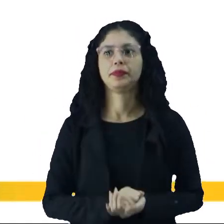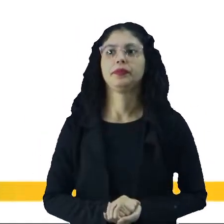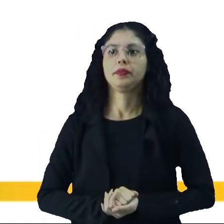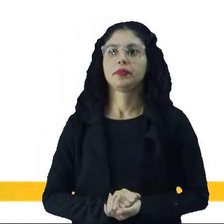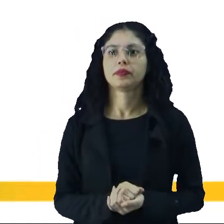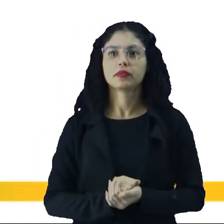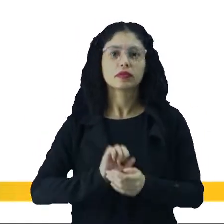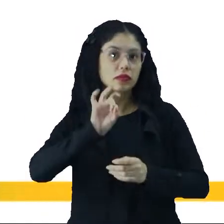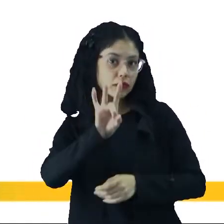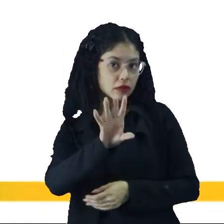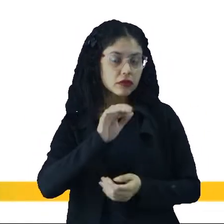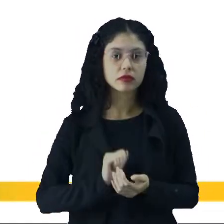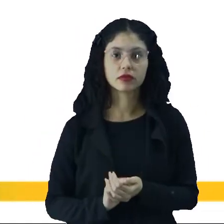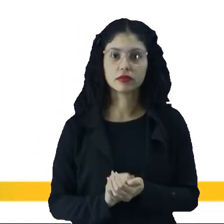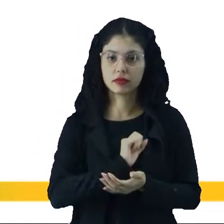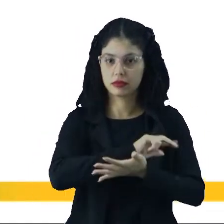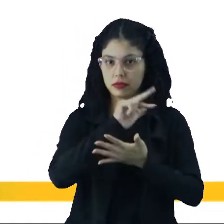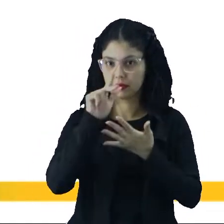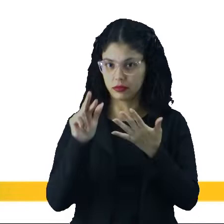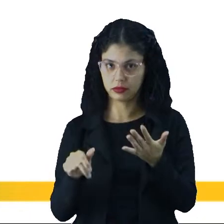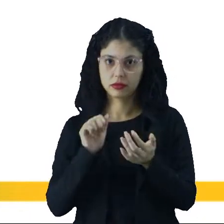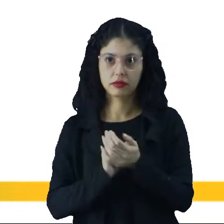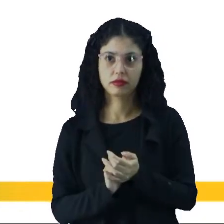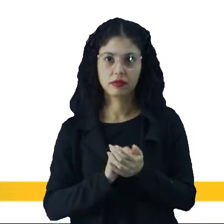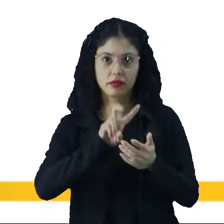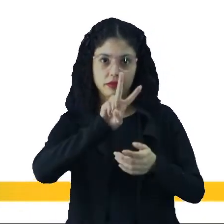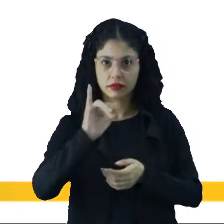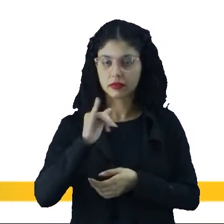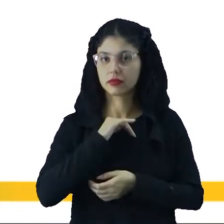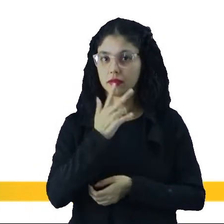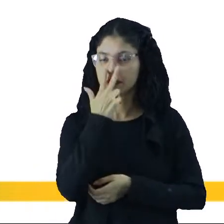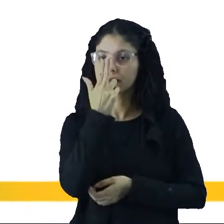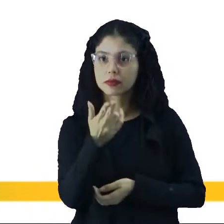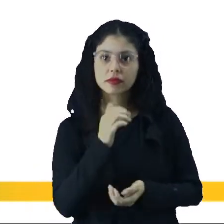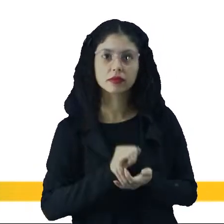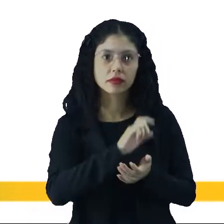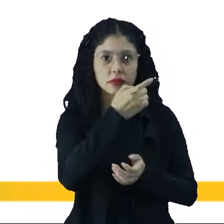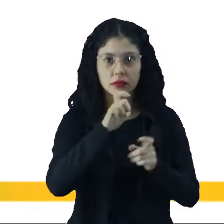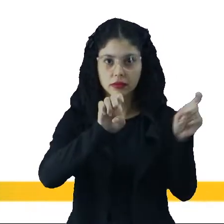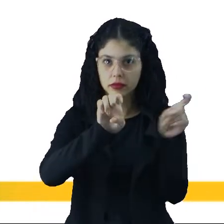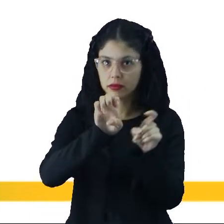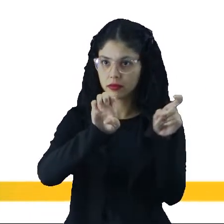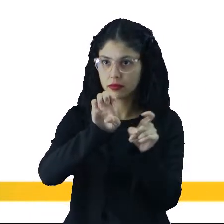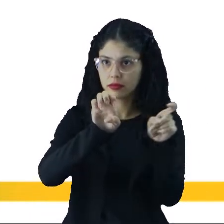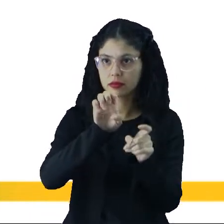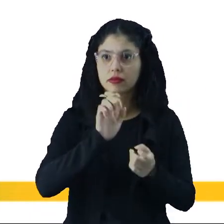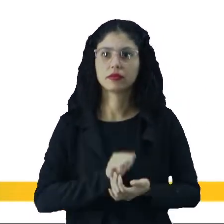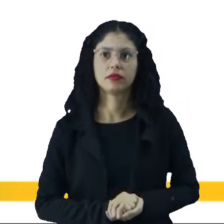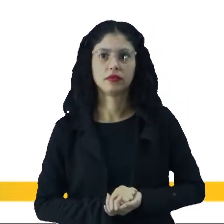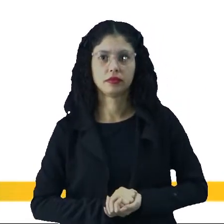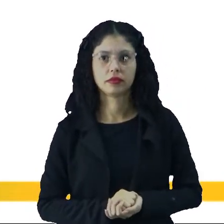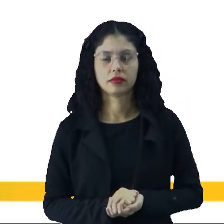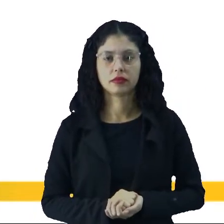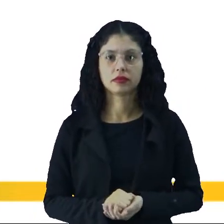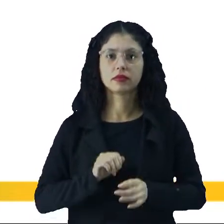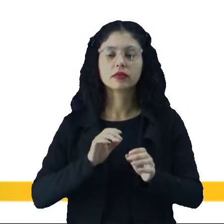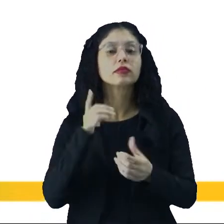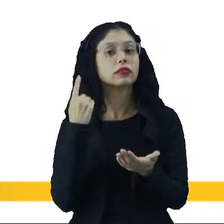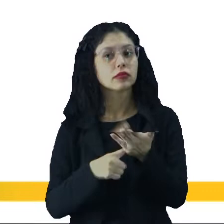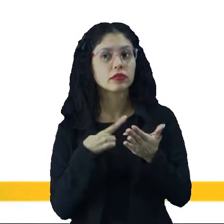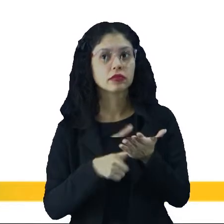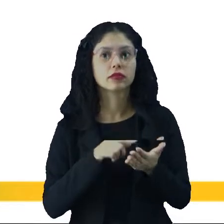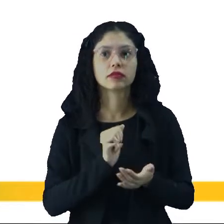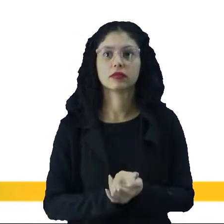tá? Só que essa variável, o valor de x, vai aparecer como expoente, beleza? Para ser